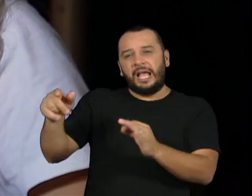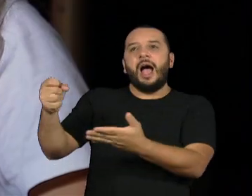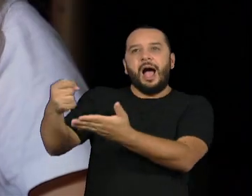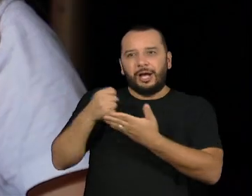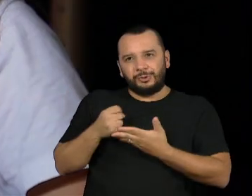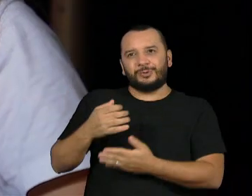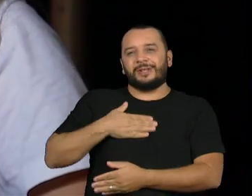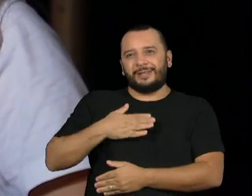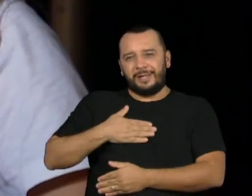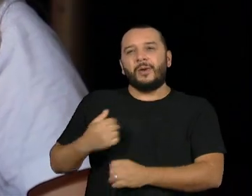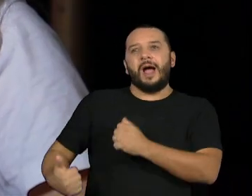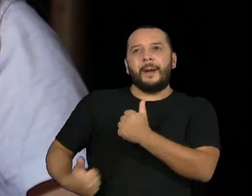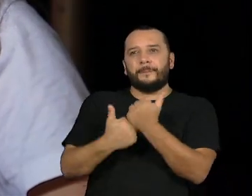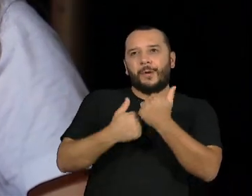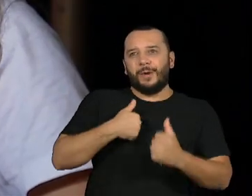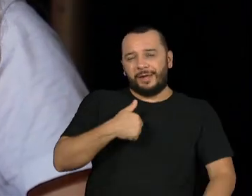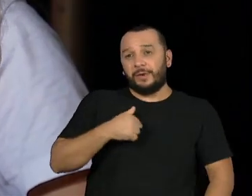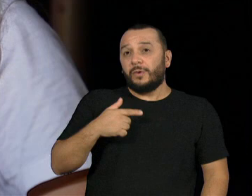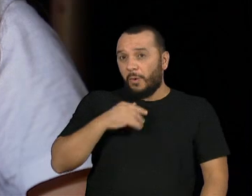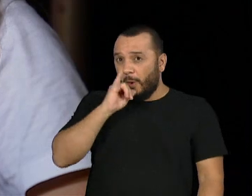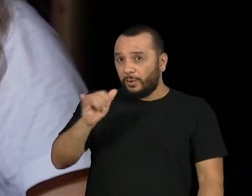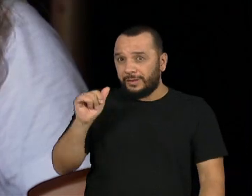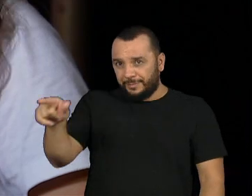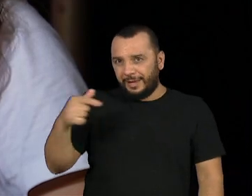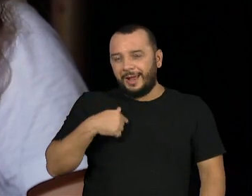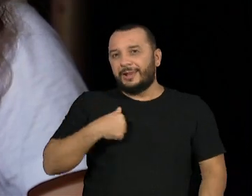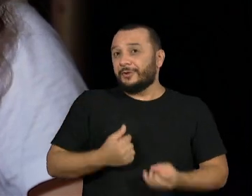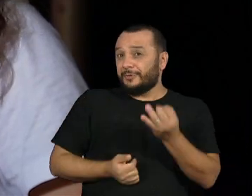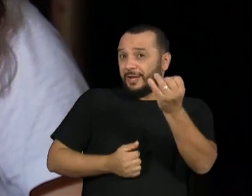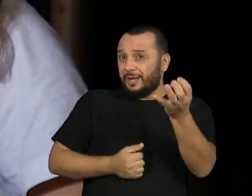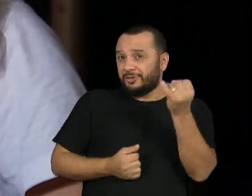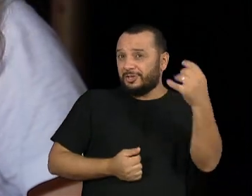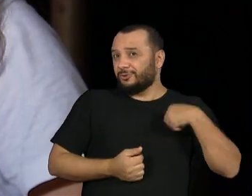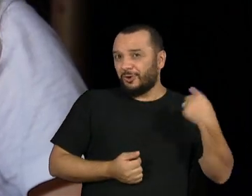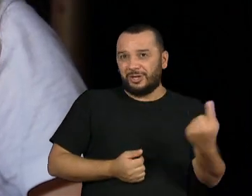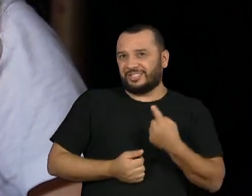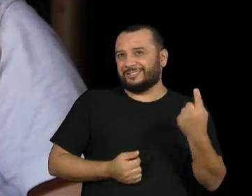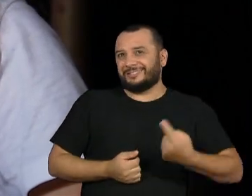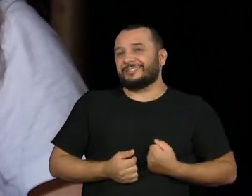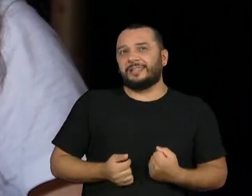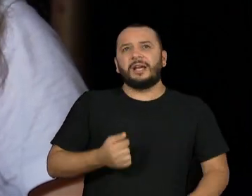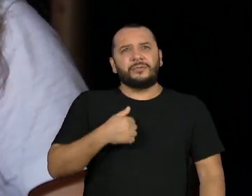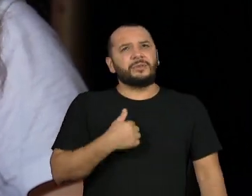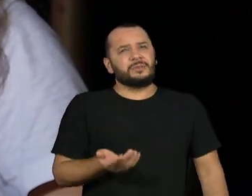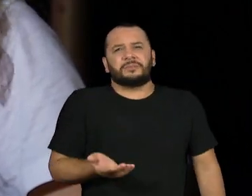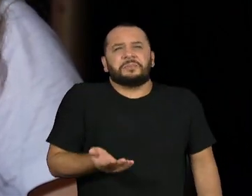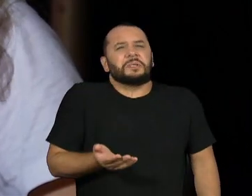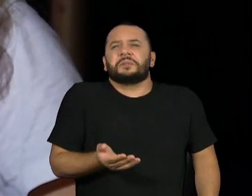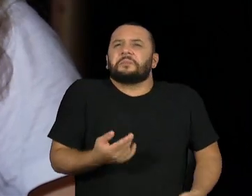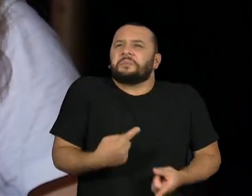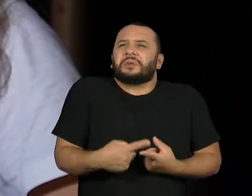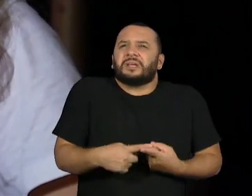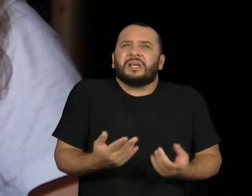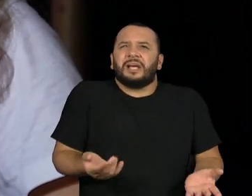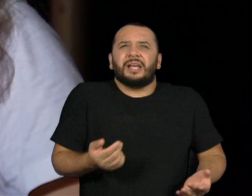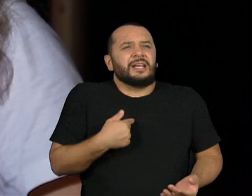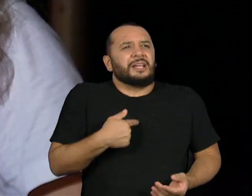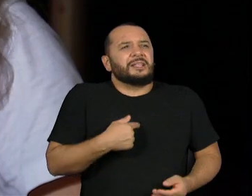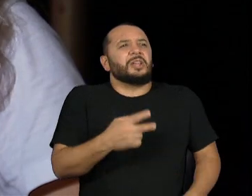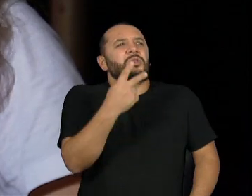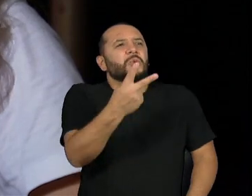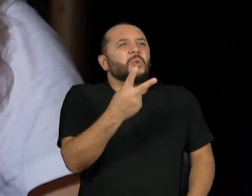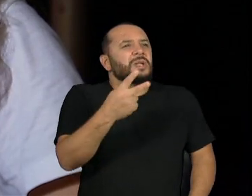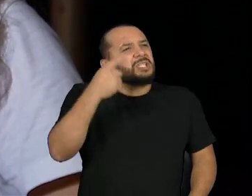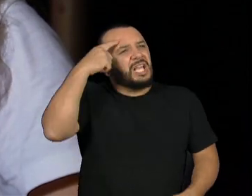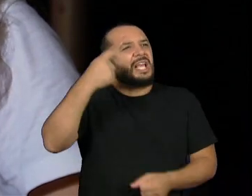eu planejava fazer essa viagem sem mais ninguém no barco. E a primeira coisa que ela disse foi: mas por que você não arruma 2 idiotas para ir com